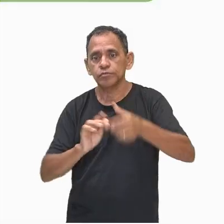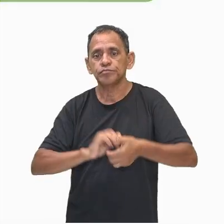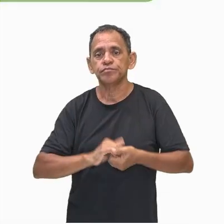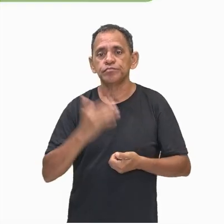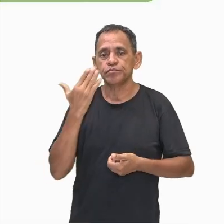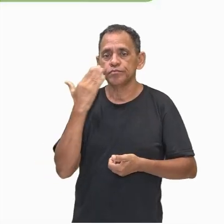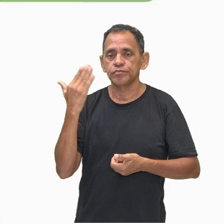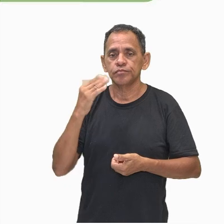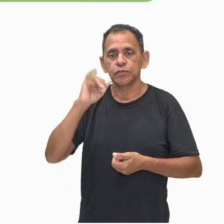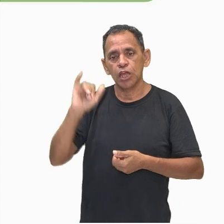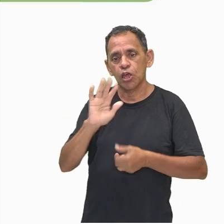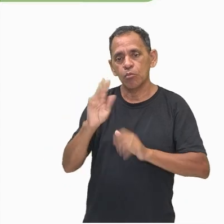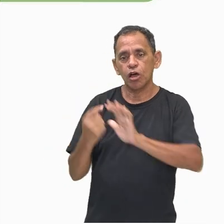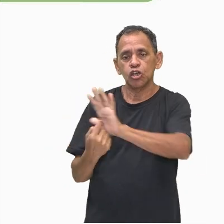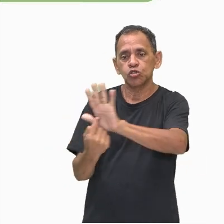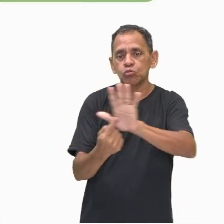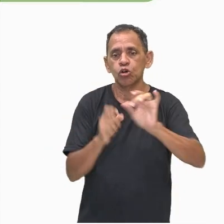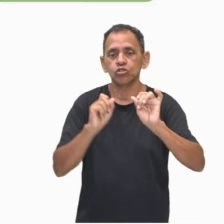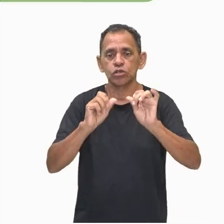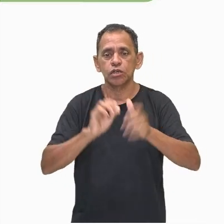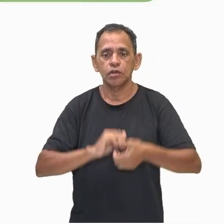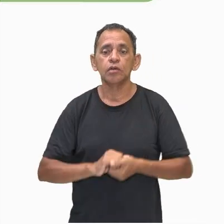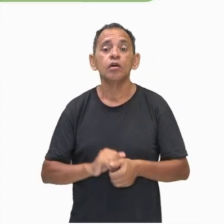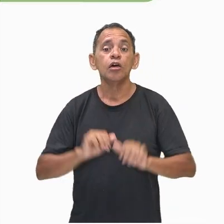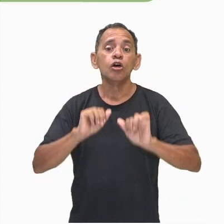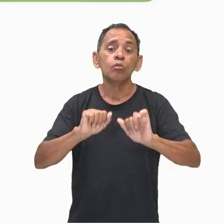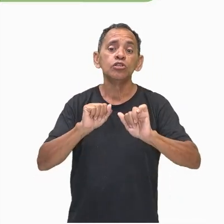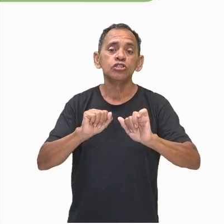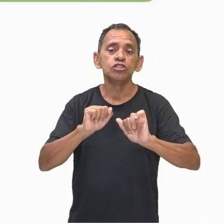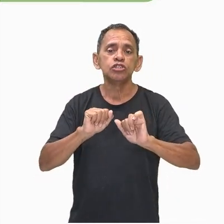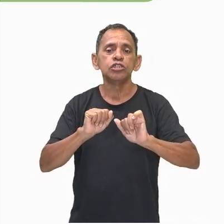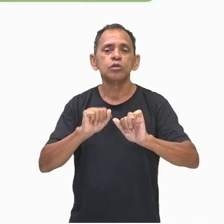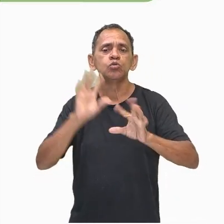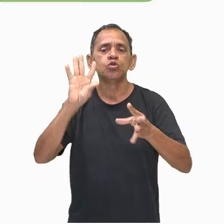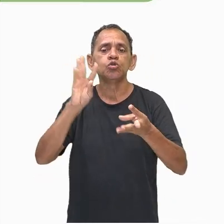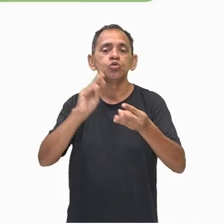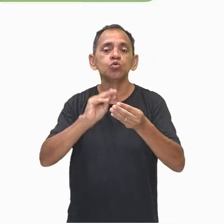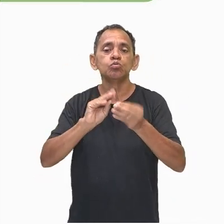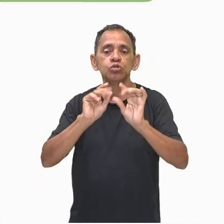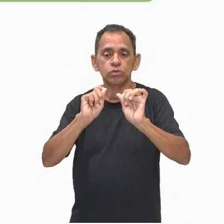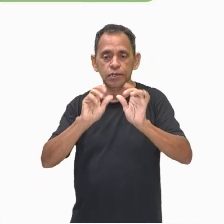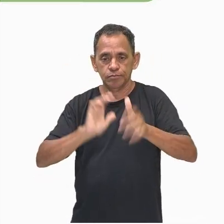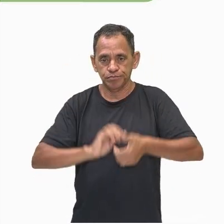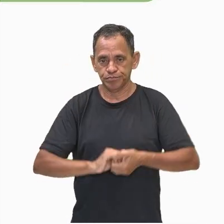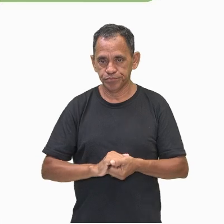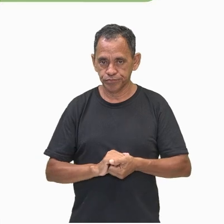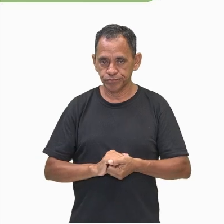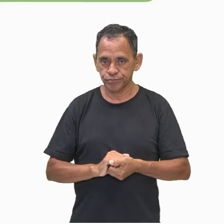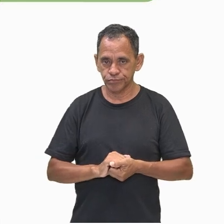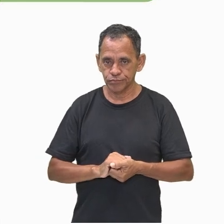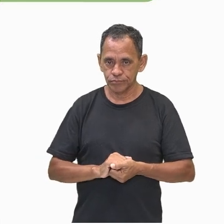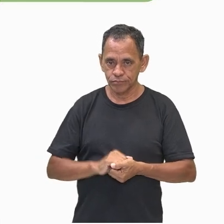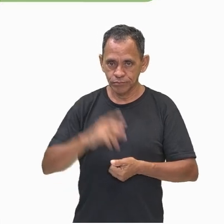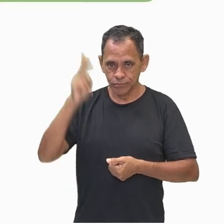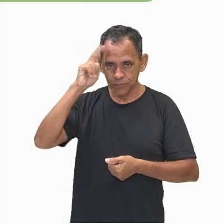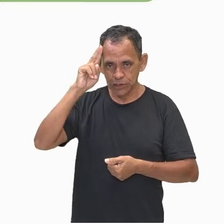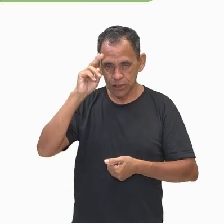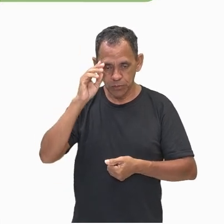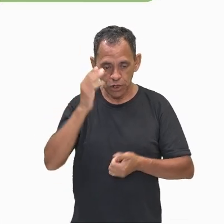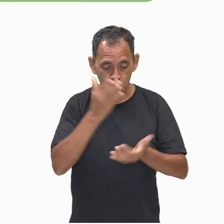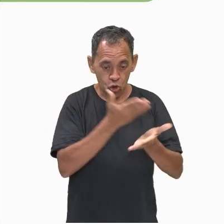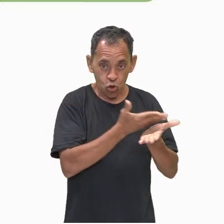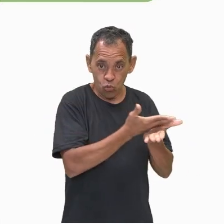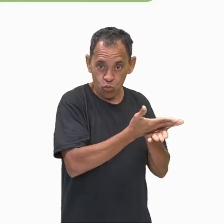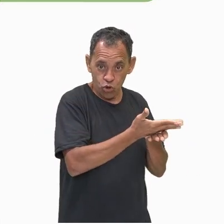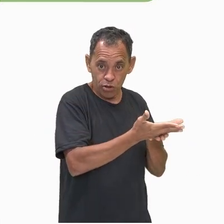trouxe para vocês aqui olha só a gente pode fazer um resumo aí da posição inicial que seria